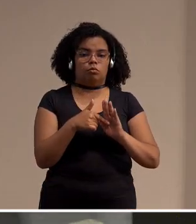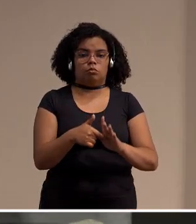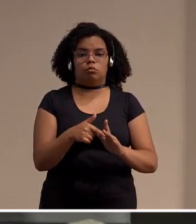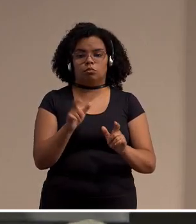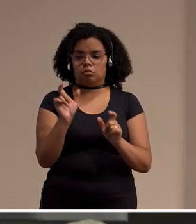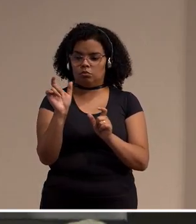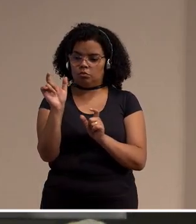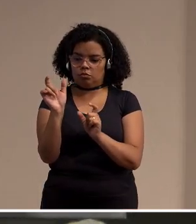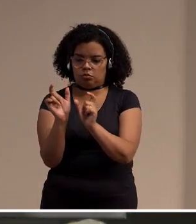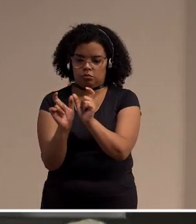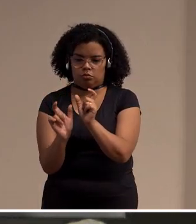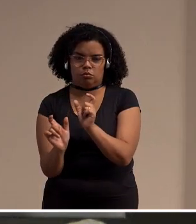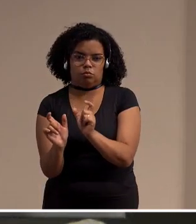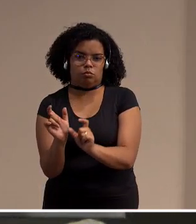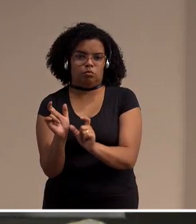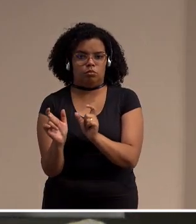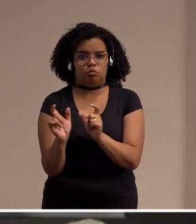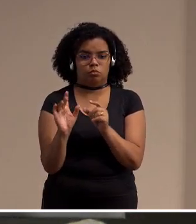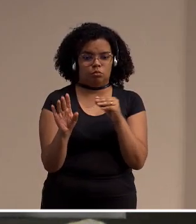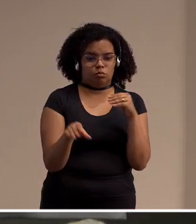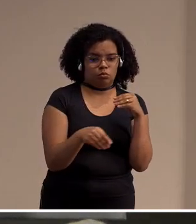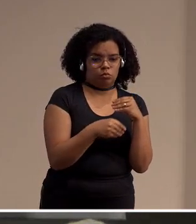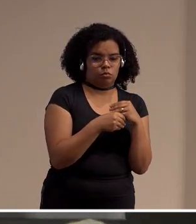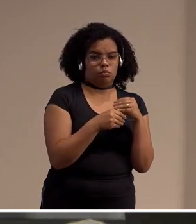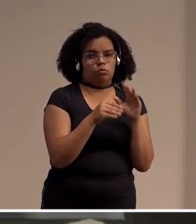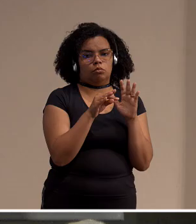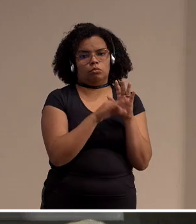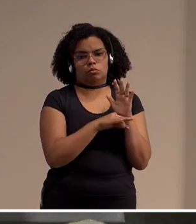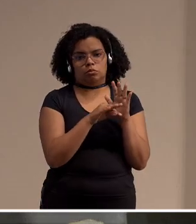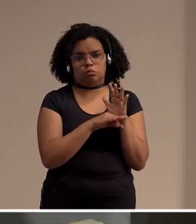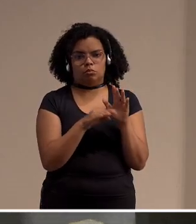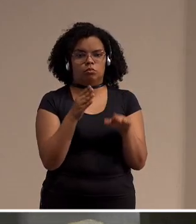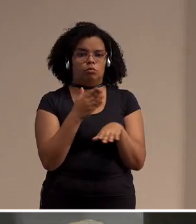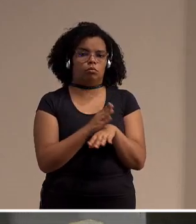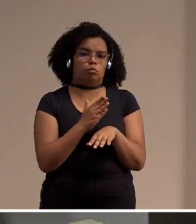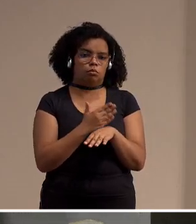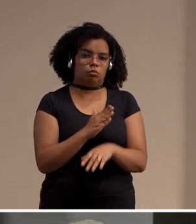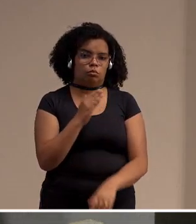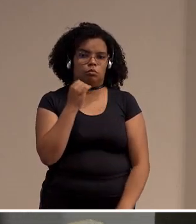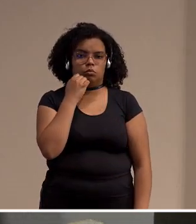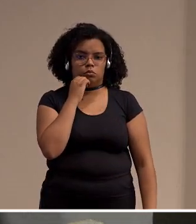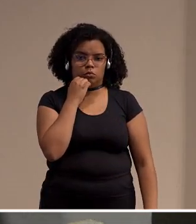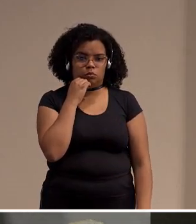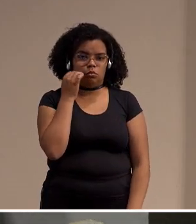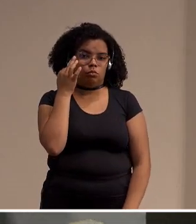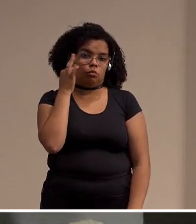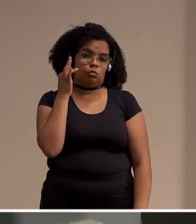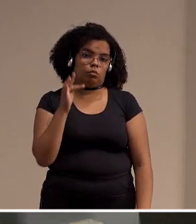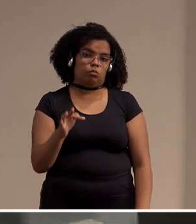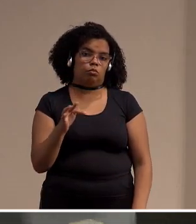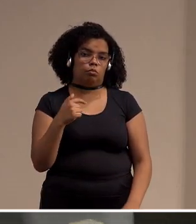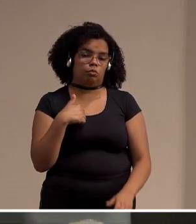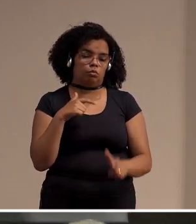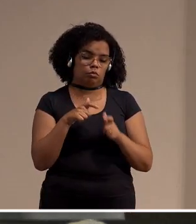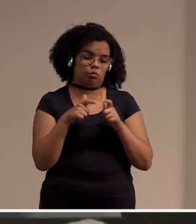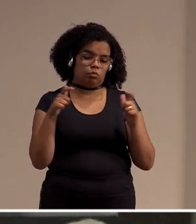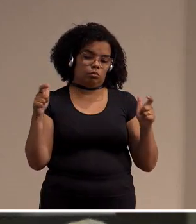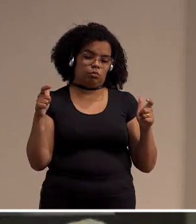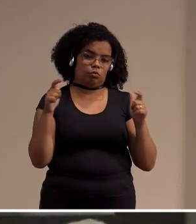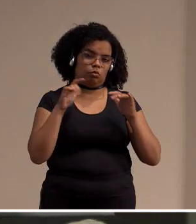da antropologia, dos textos, dos ensaios sobre ciências, da filosofia, é uma maneira de expandir esses